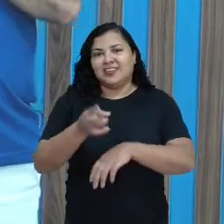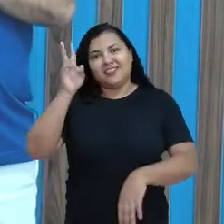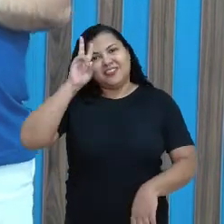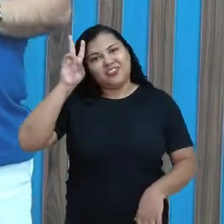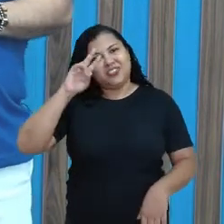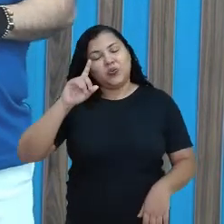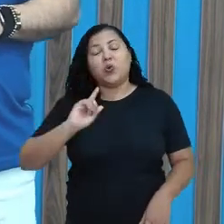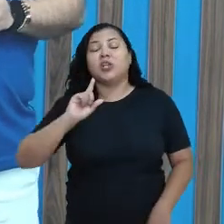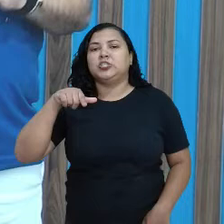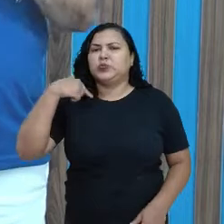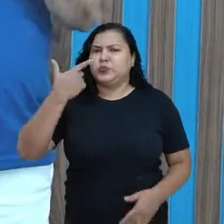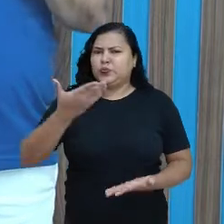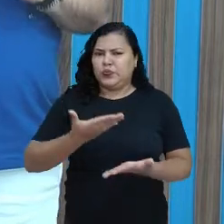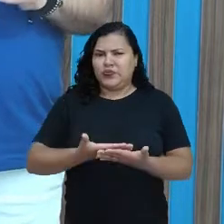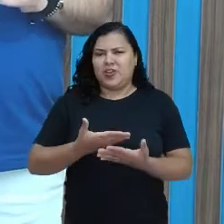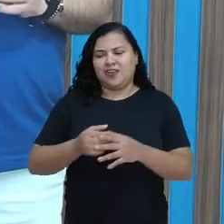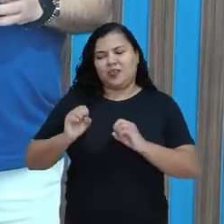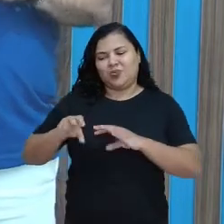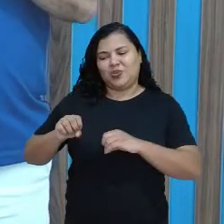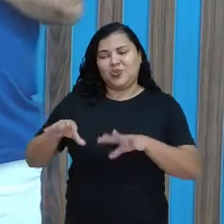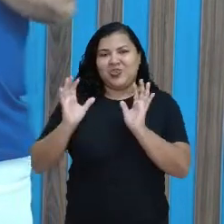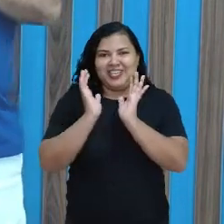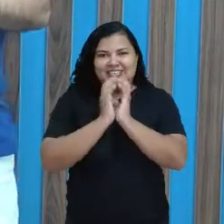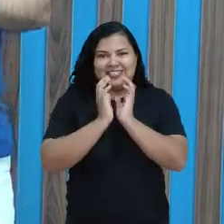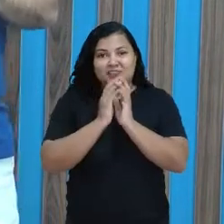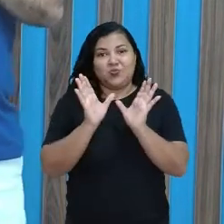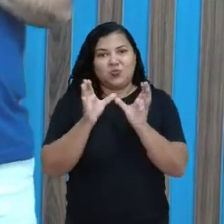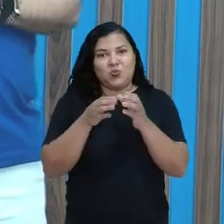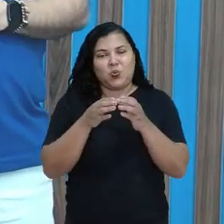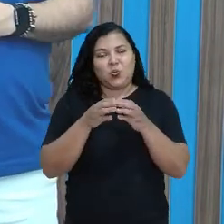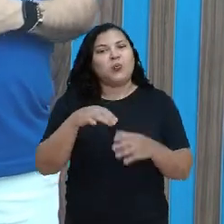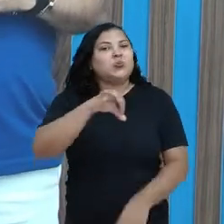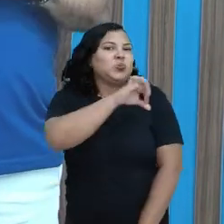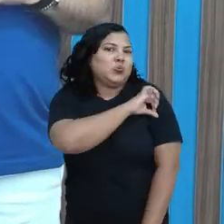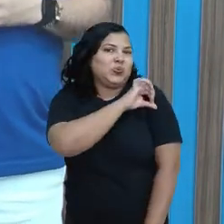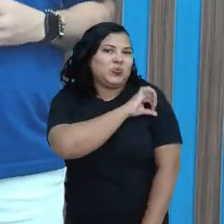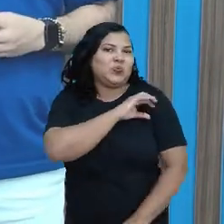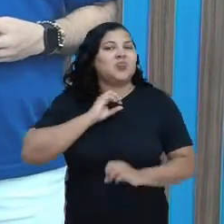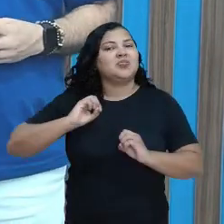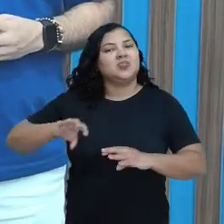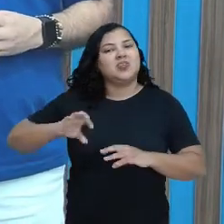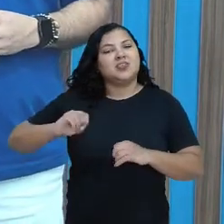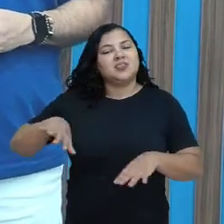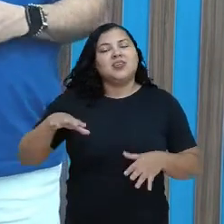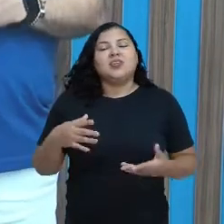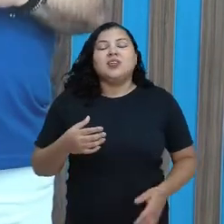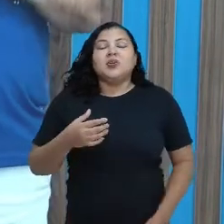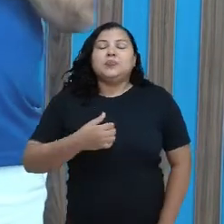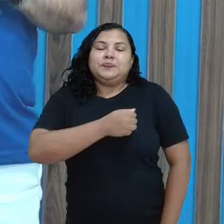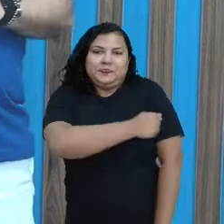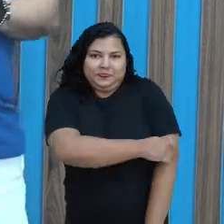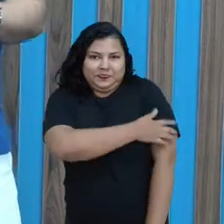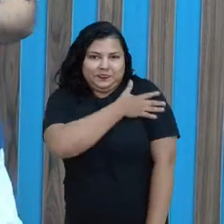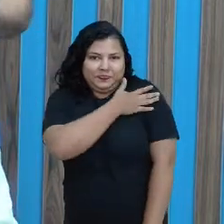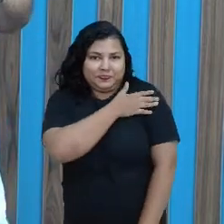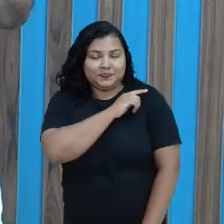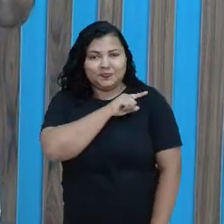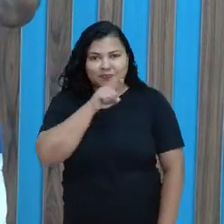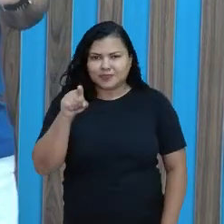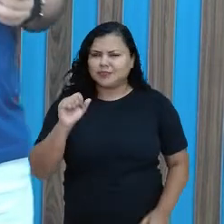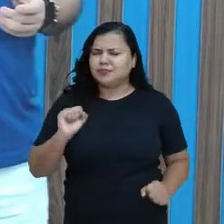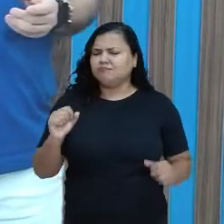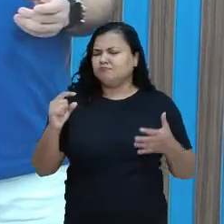uma aula do Educa Recife para as turmas do nono ano no ensino fundamental. E vocês podem estar